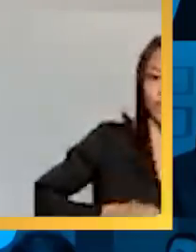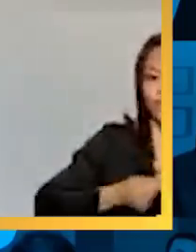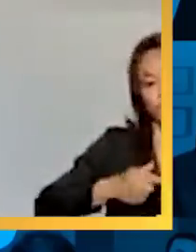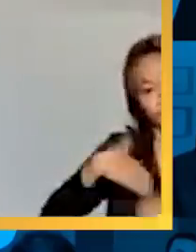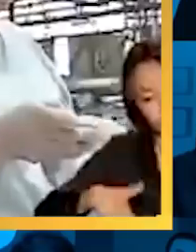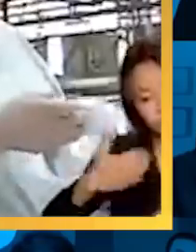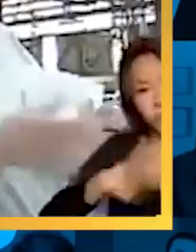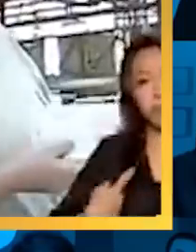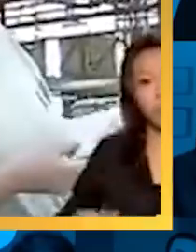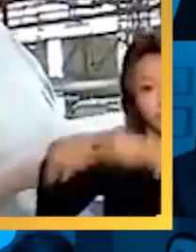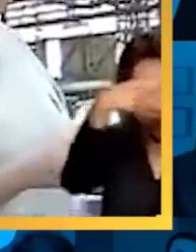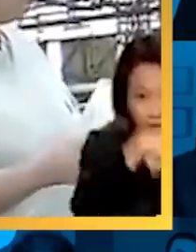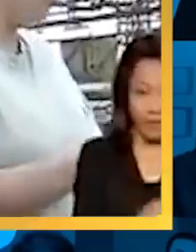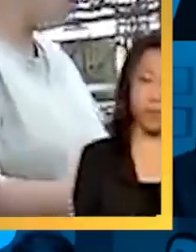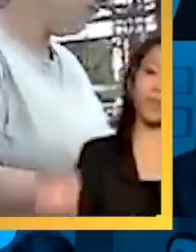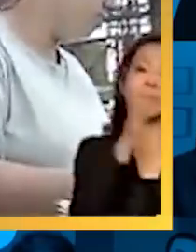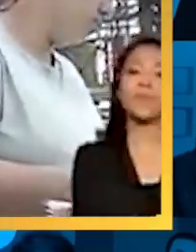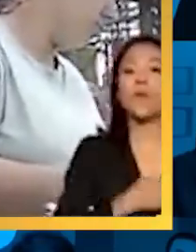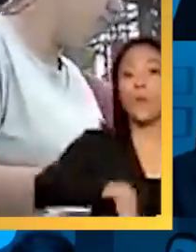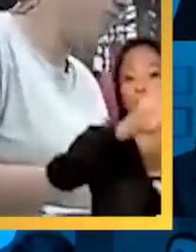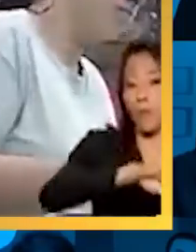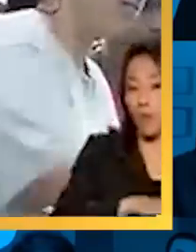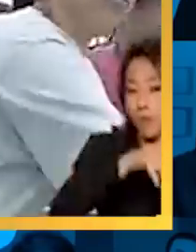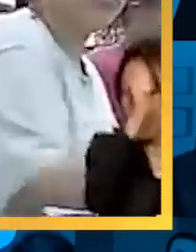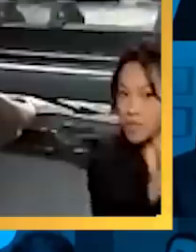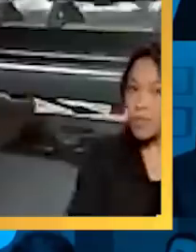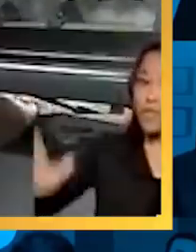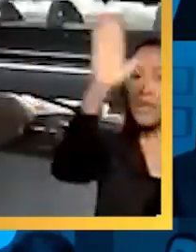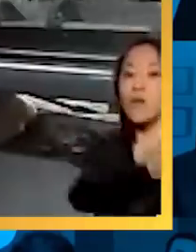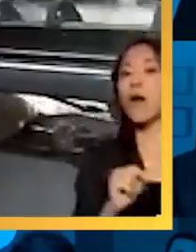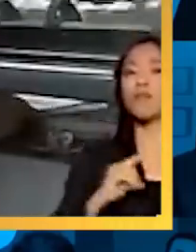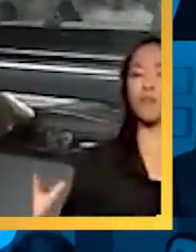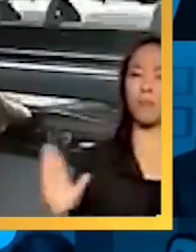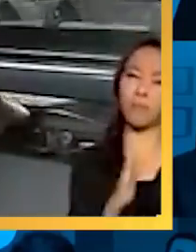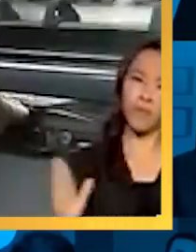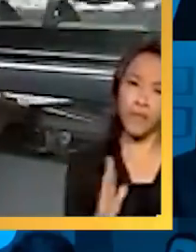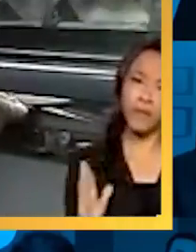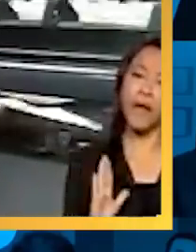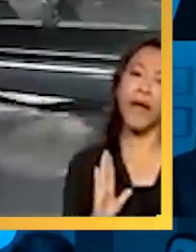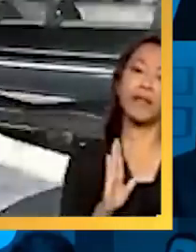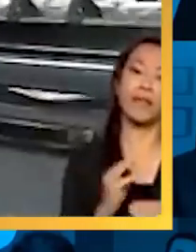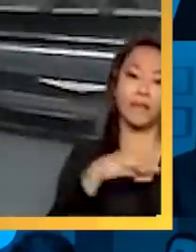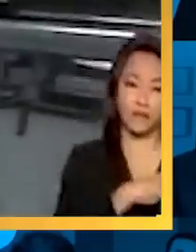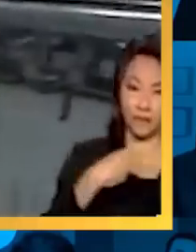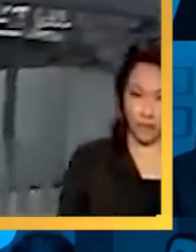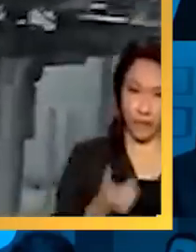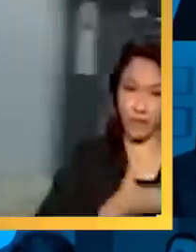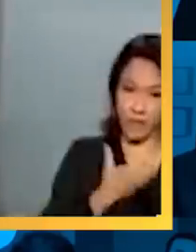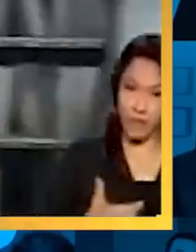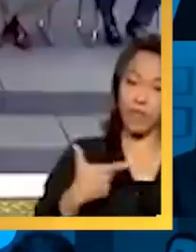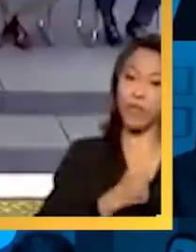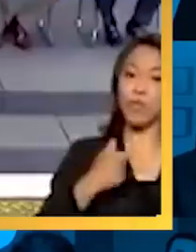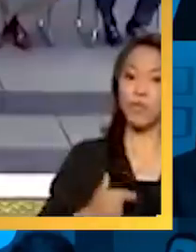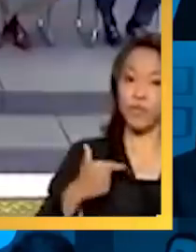aos seus municípios. O Programa Nacional de Serviço Civil Voluntário terá duração até 31 de dezembro de 2022.